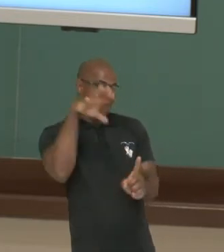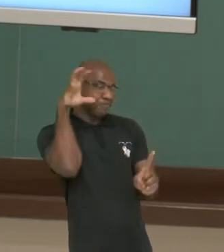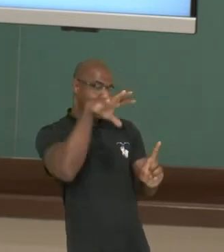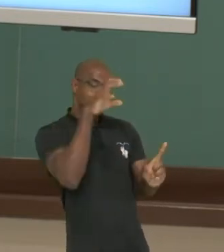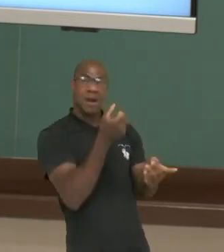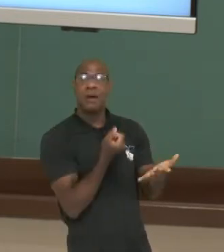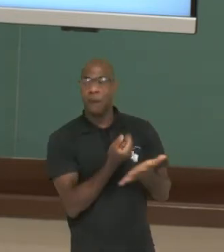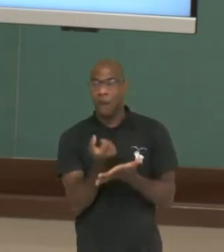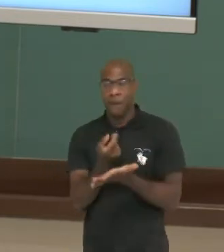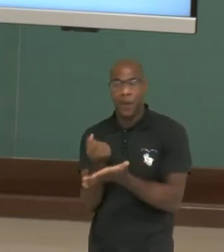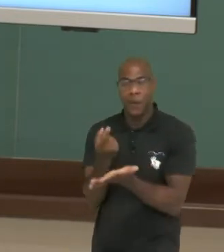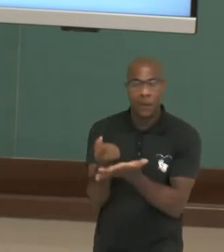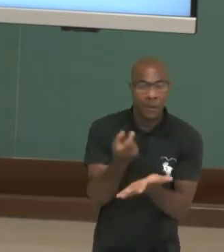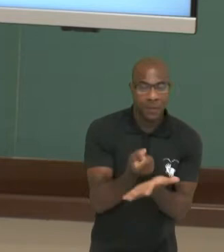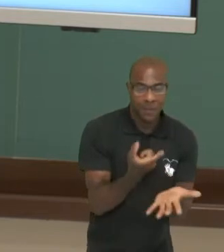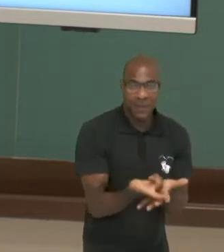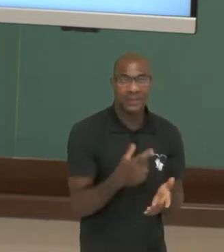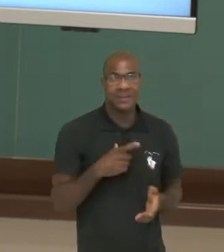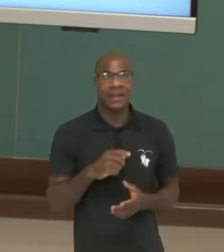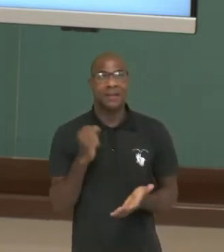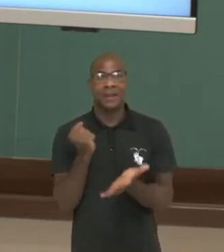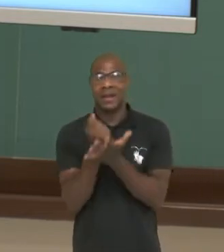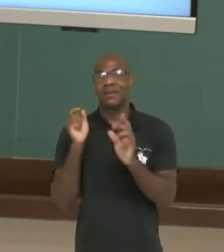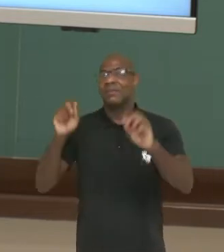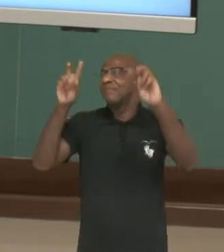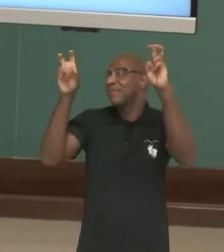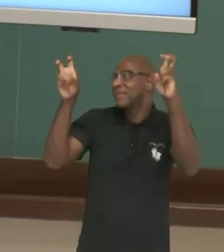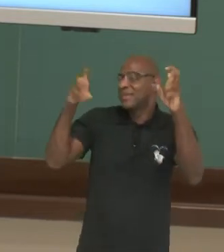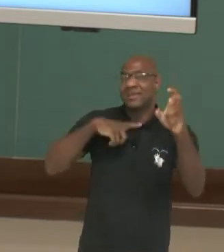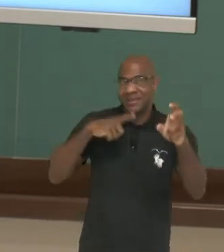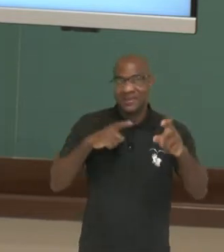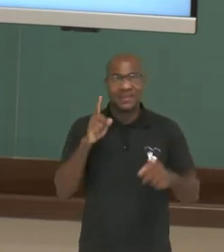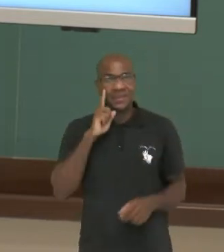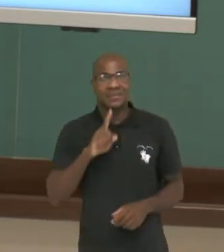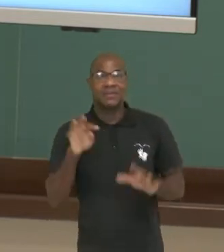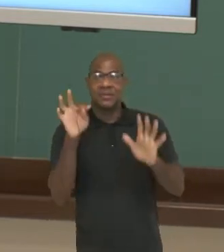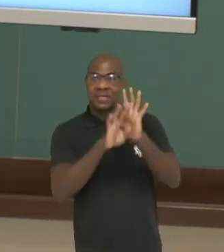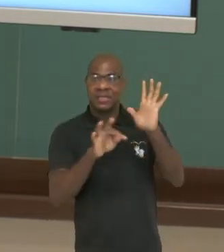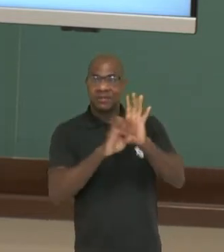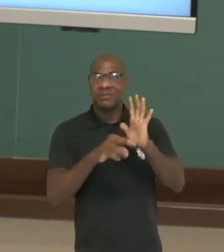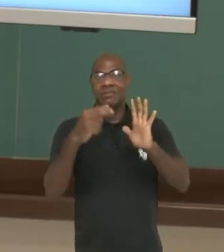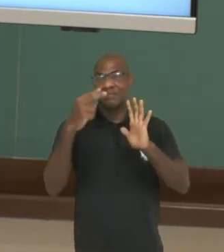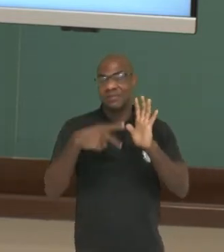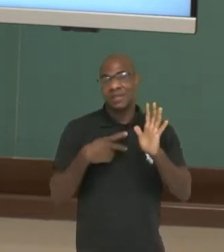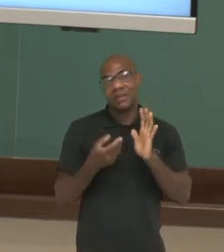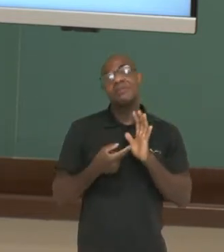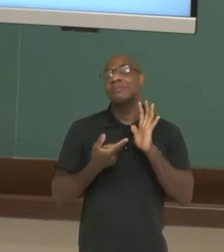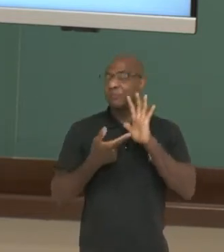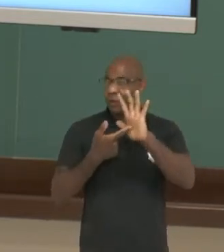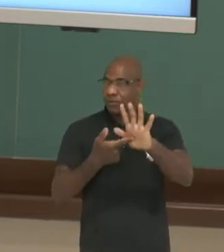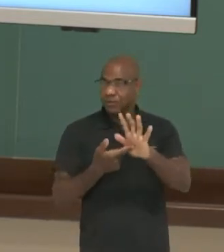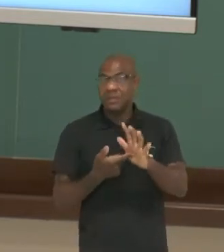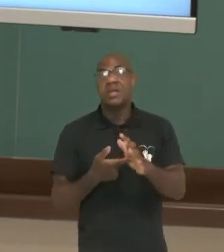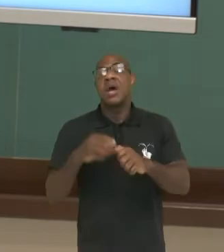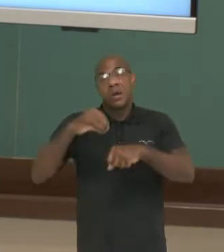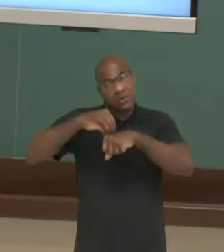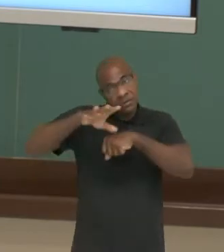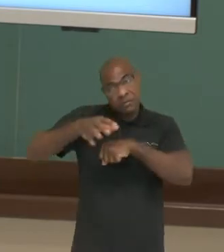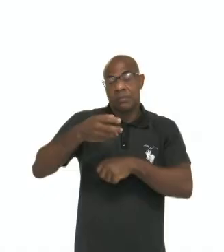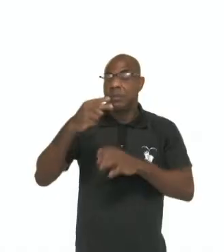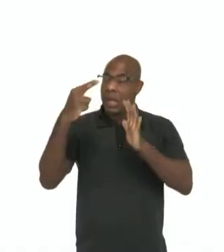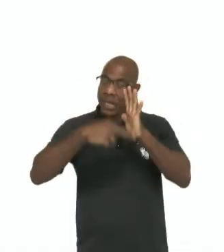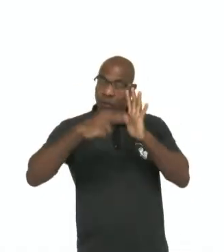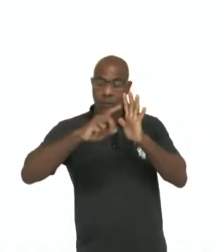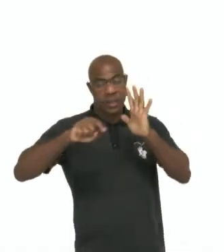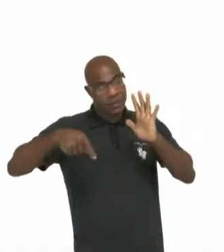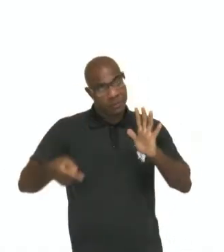marcado pelos usos das aspas, né? E que foi extraído desse texto que nós estamos sugerindo como leitura, né? Ele está disponível